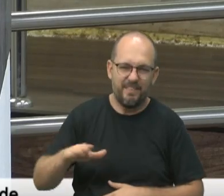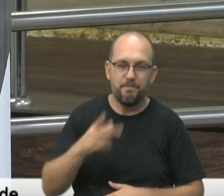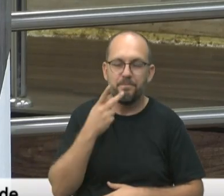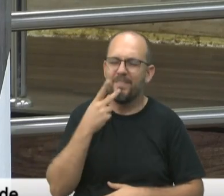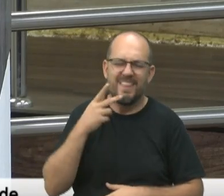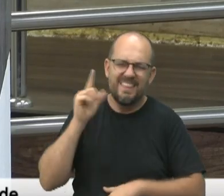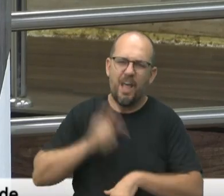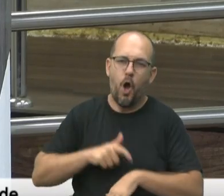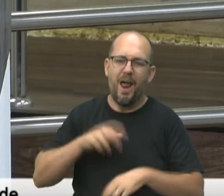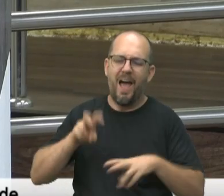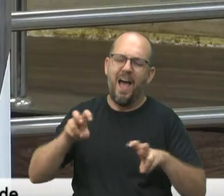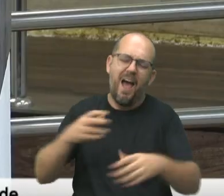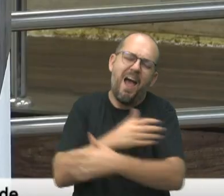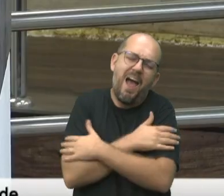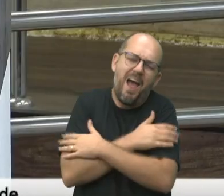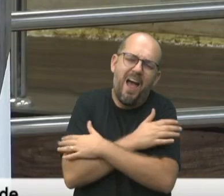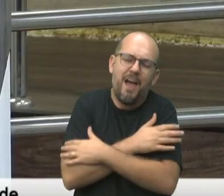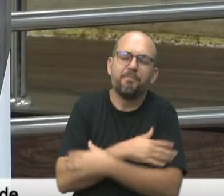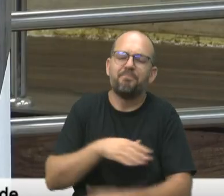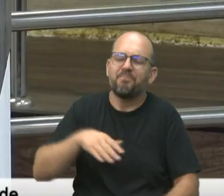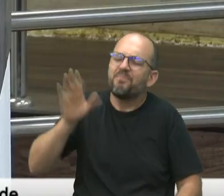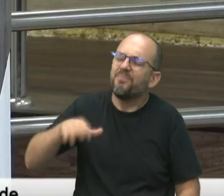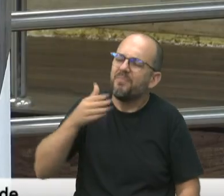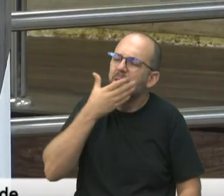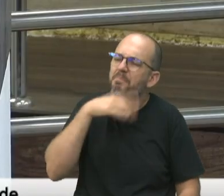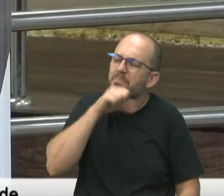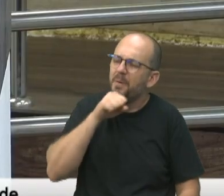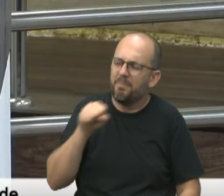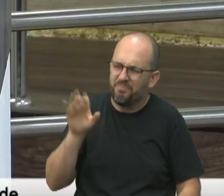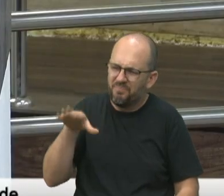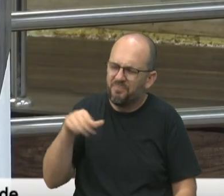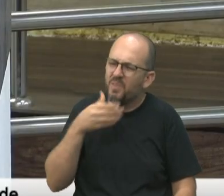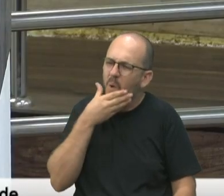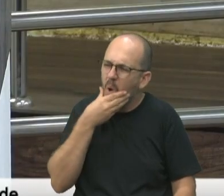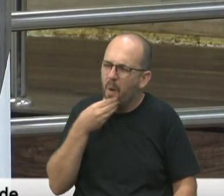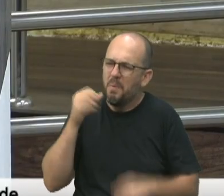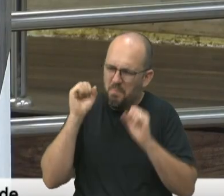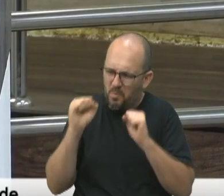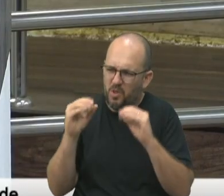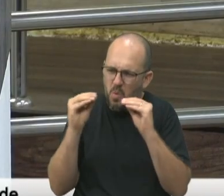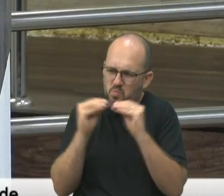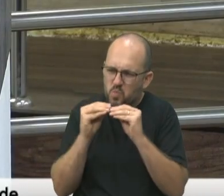lata, papai, homem pode beijar homem?